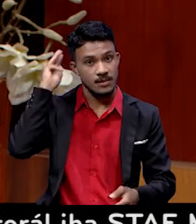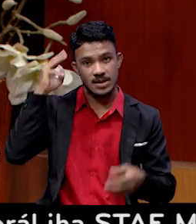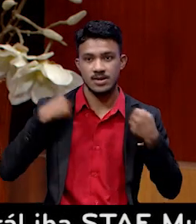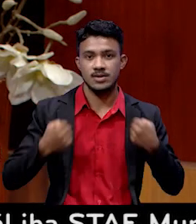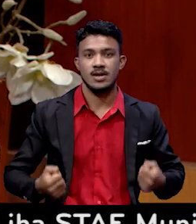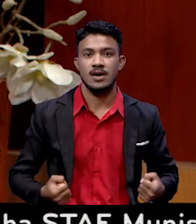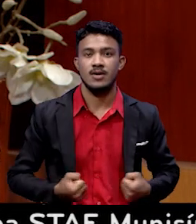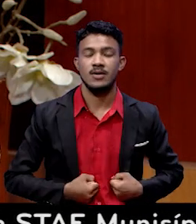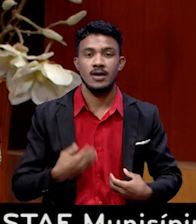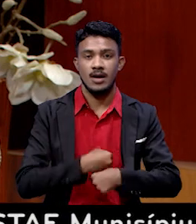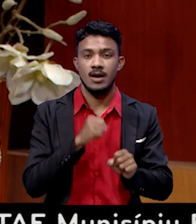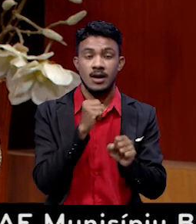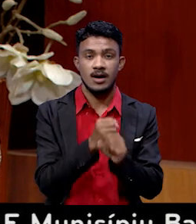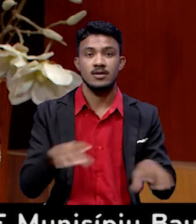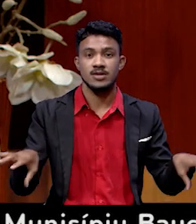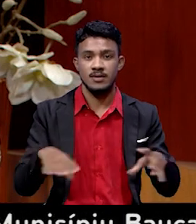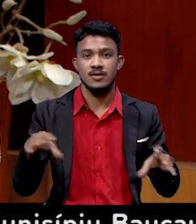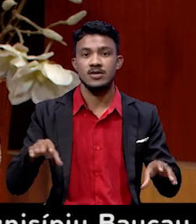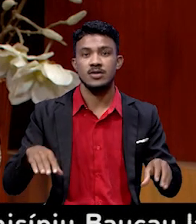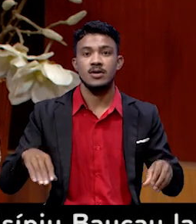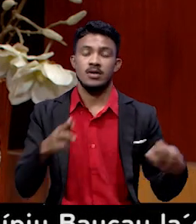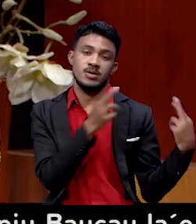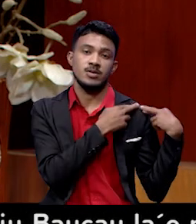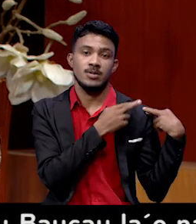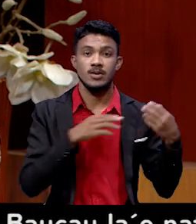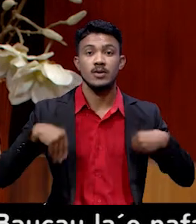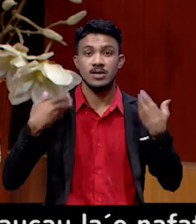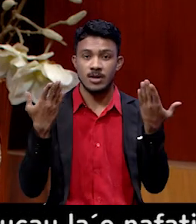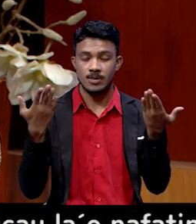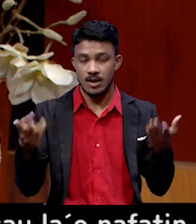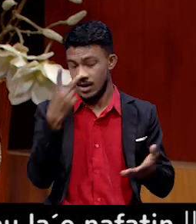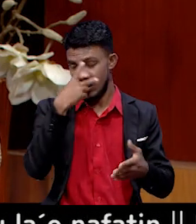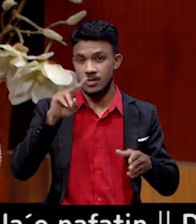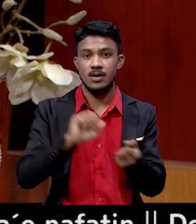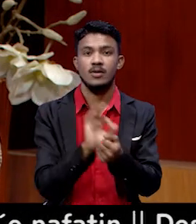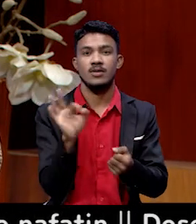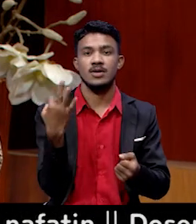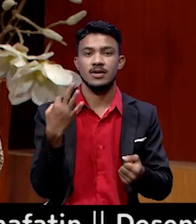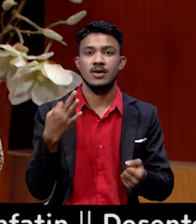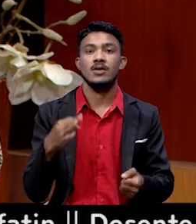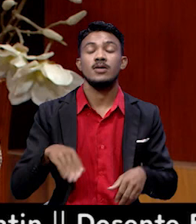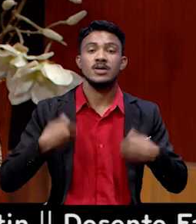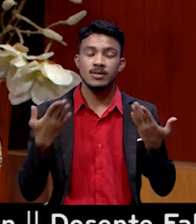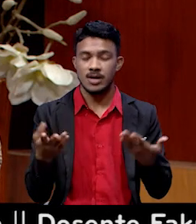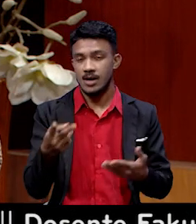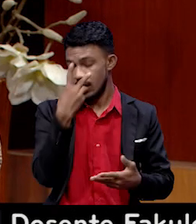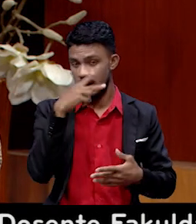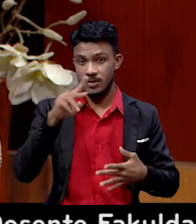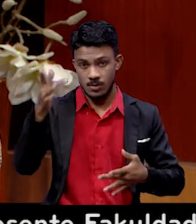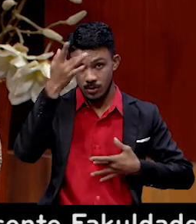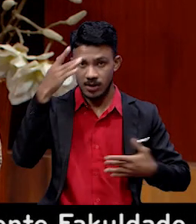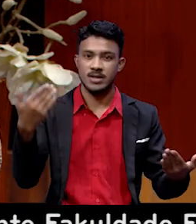a responsabilidade de unir a tubele para a morte da Covid na raça e unirmos a tarefa morar a ser a selcel.